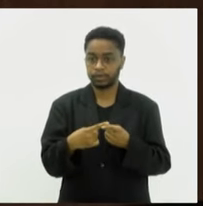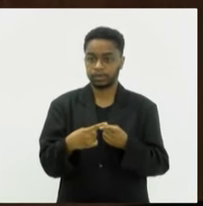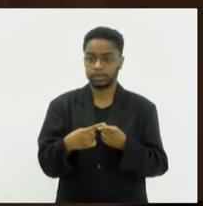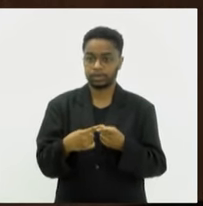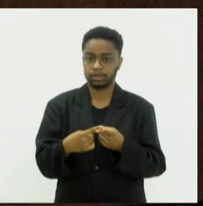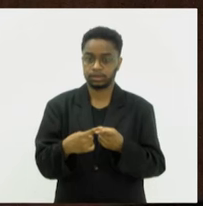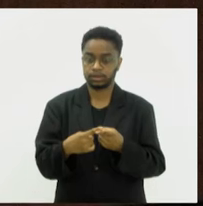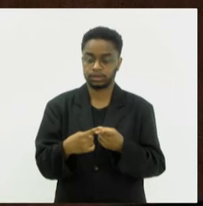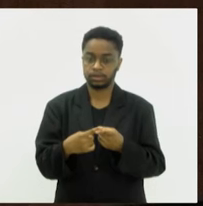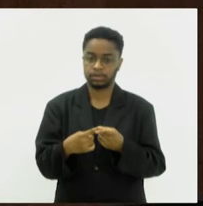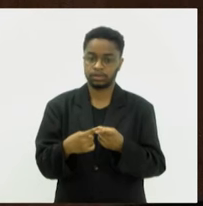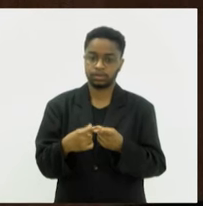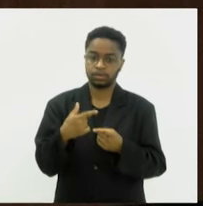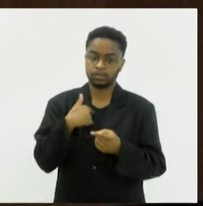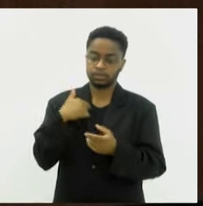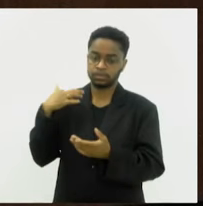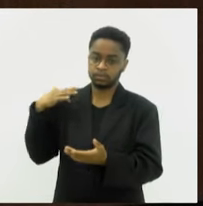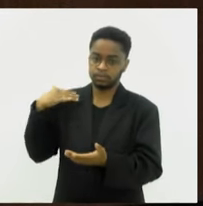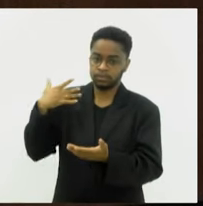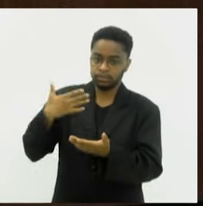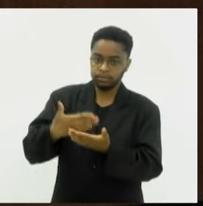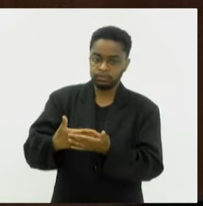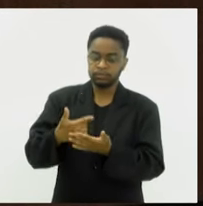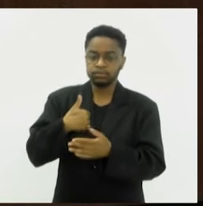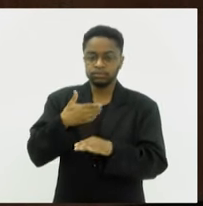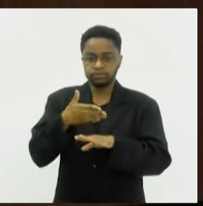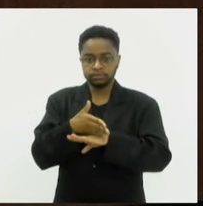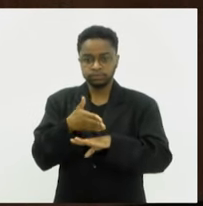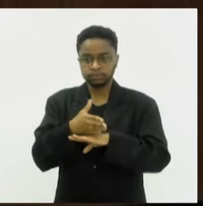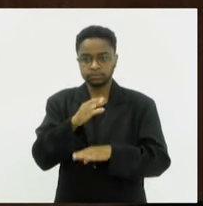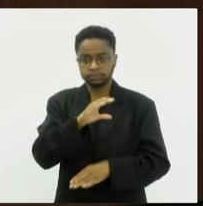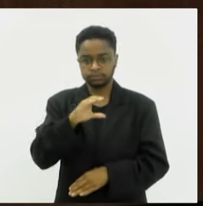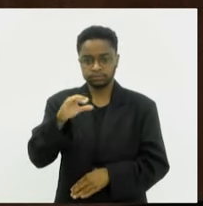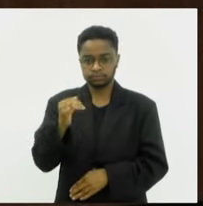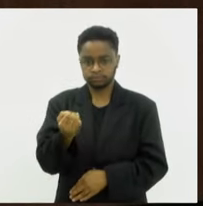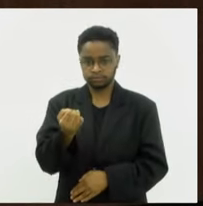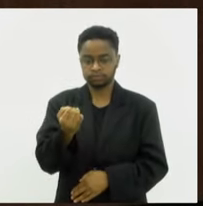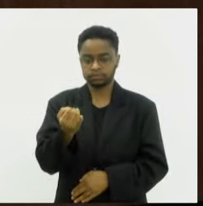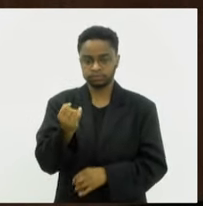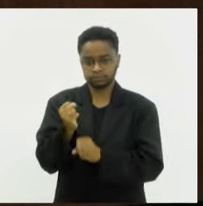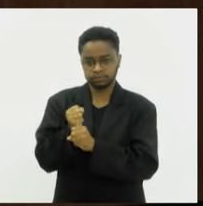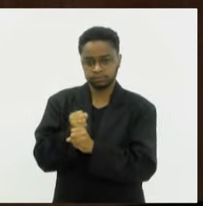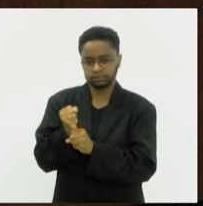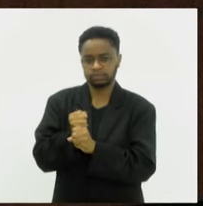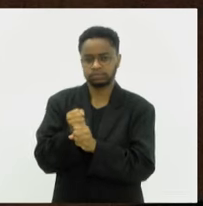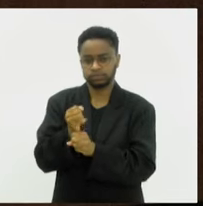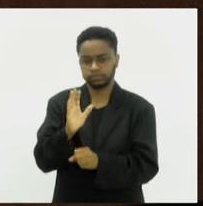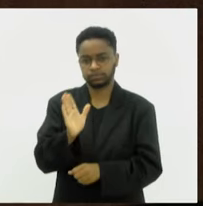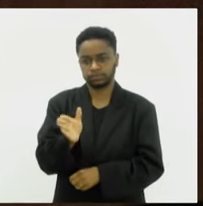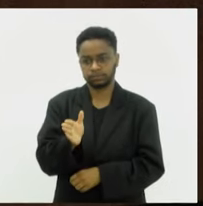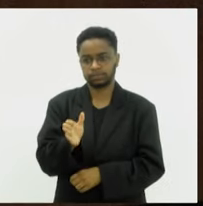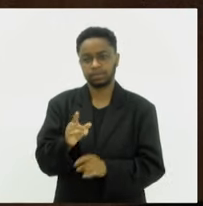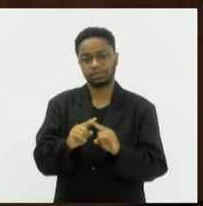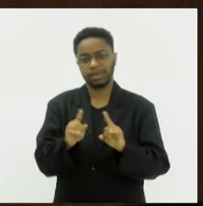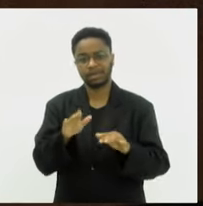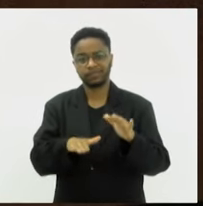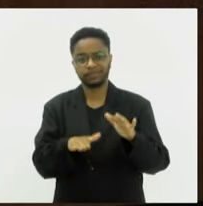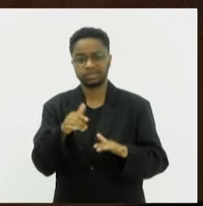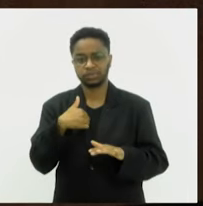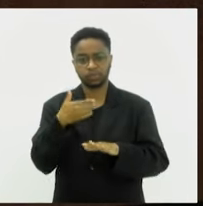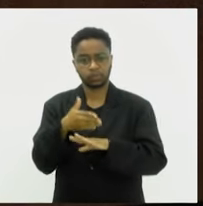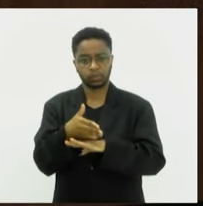que desde que estou aqui participei da CCJ, porque não é verdade. Muitas vezes eu não participei da